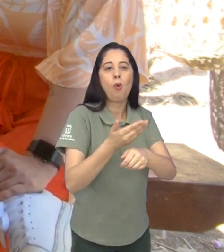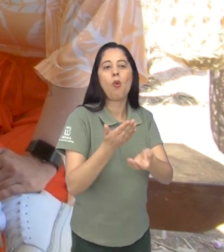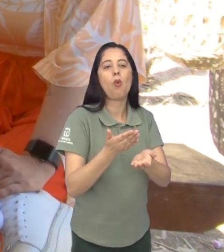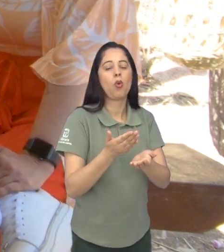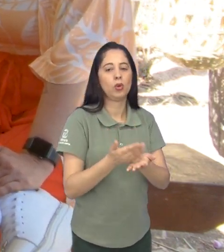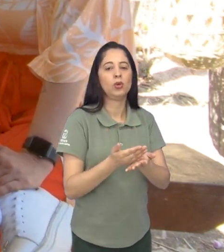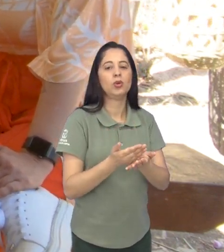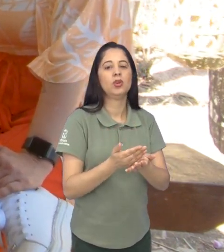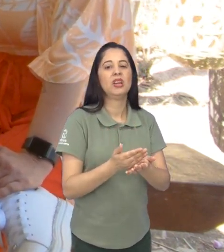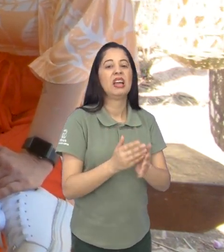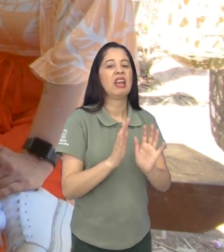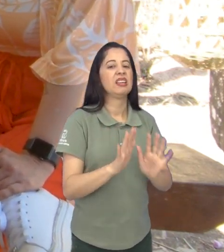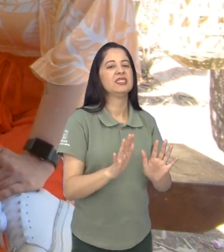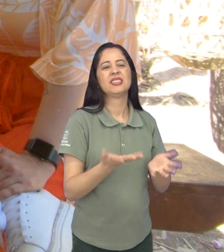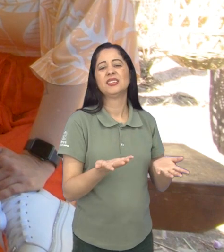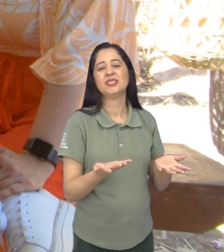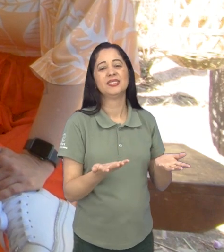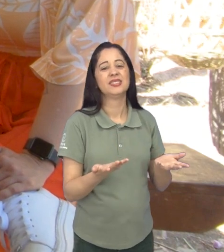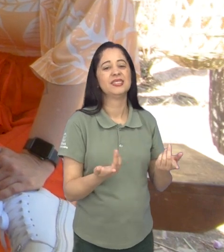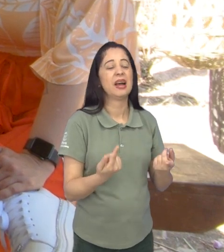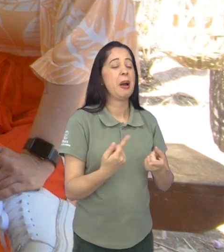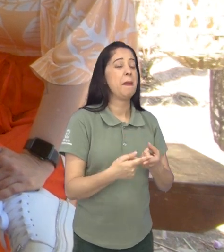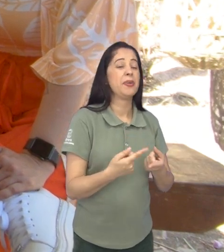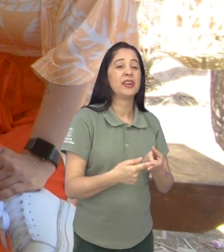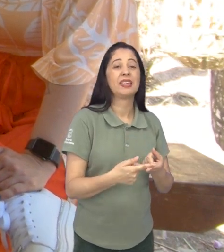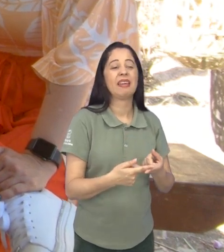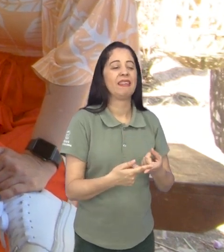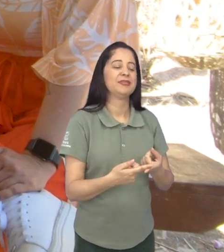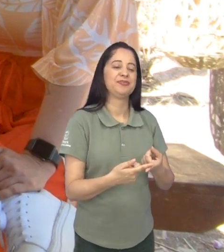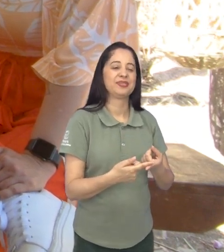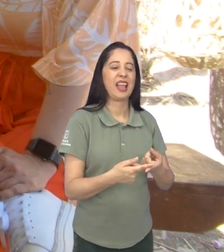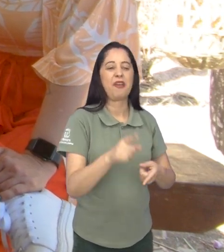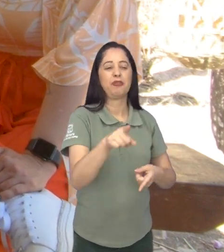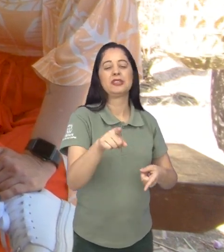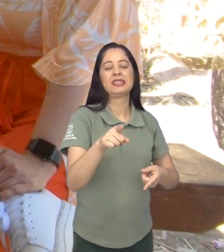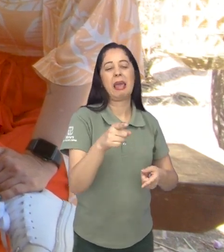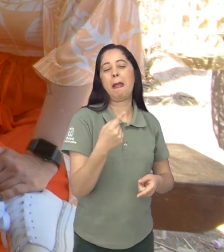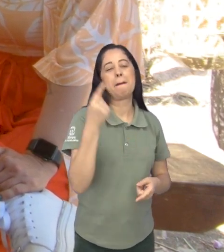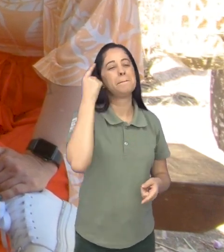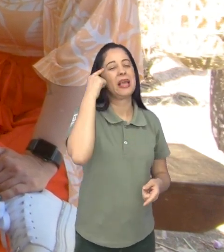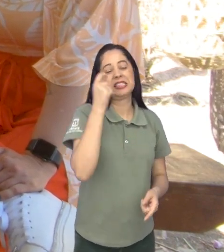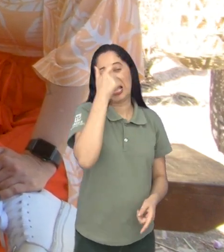vasto. Por isso que eu falo, não é bom nem ficar tocando o assunto, porque dá a impressão que é